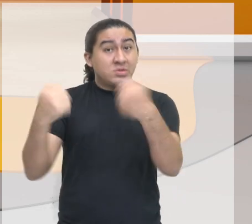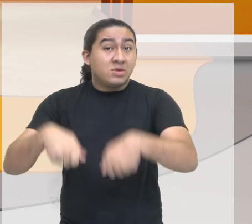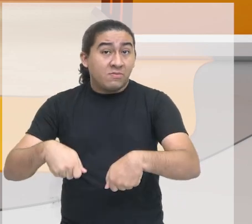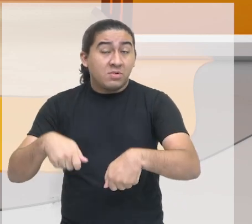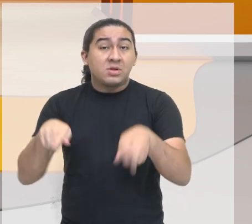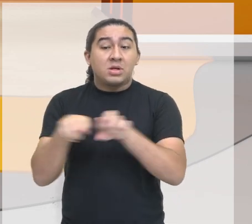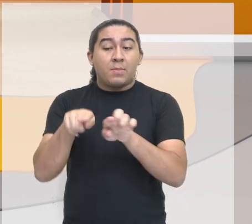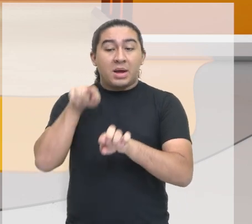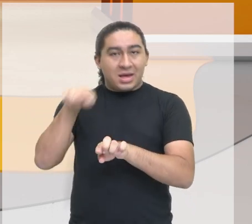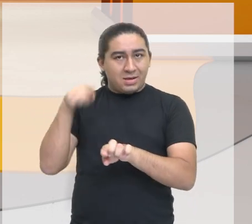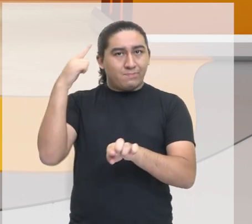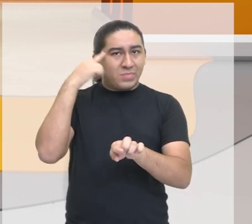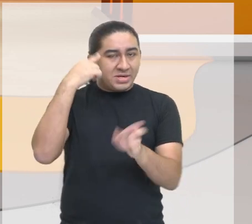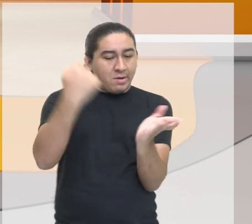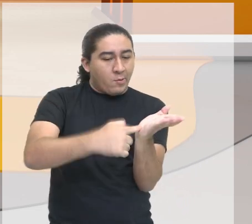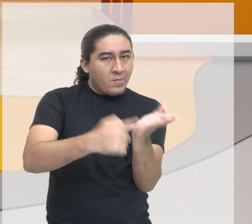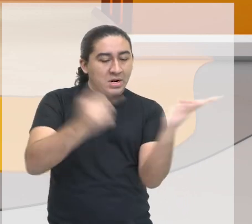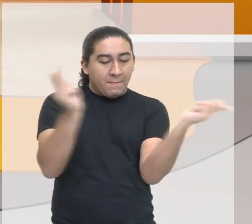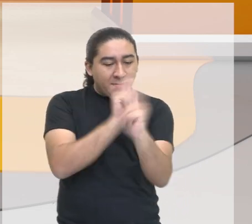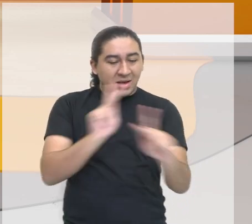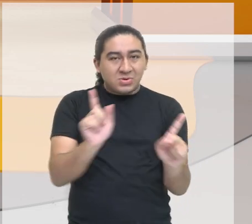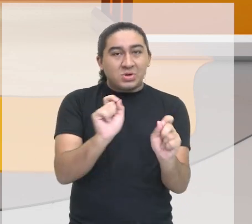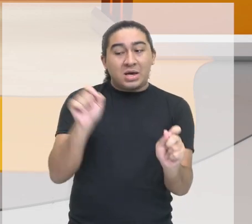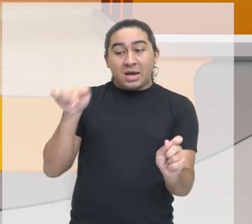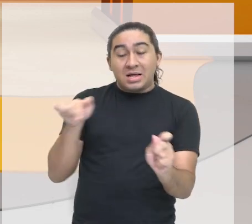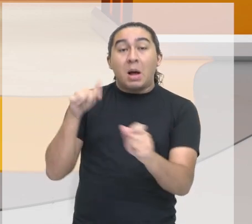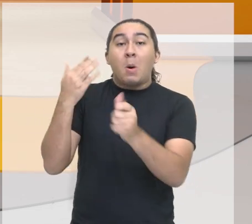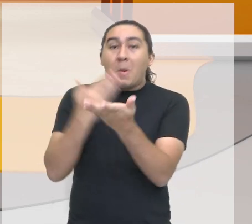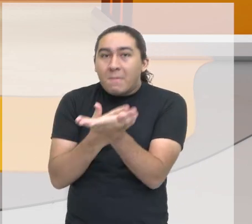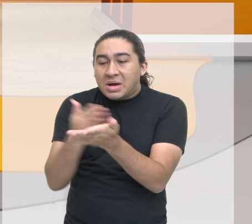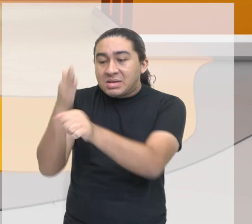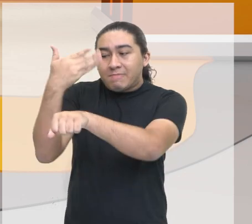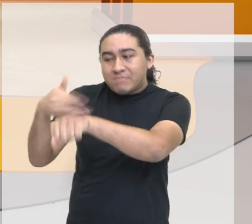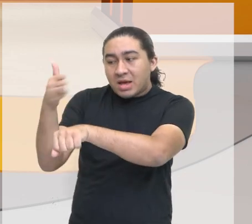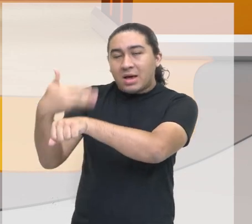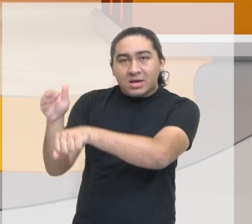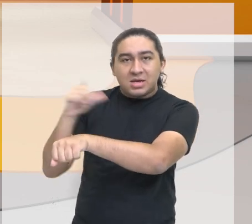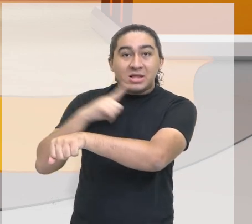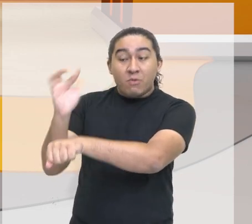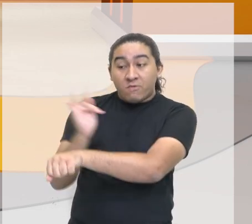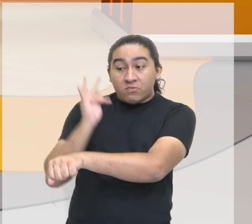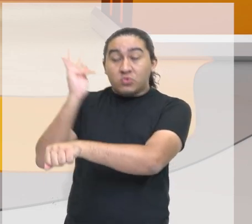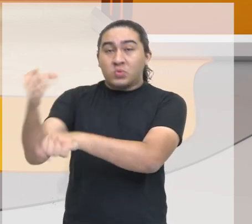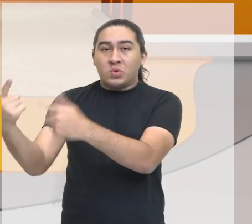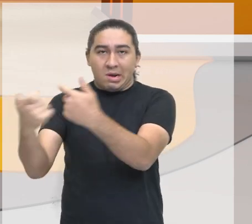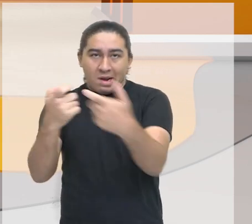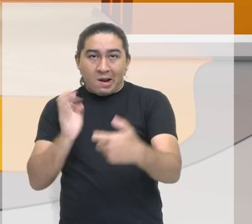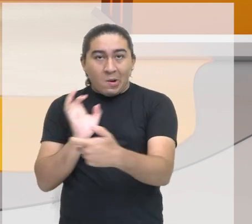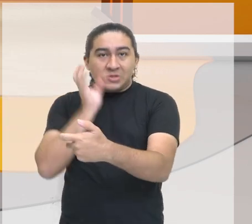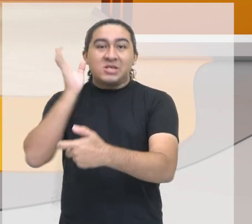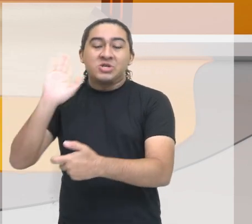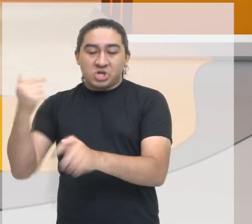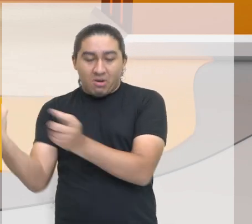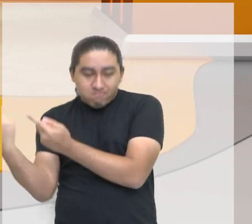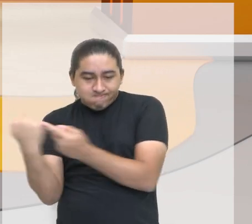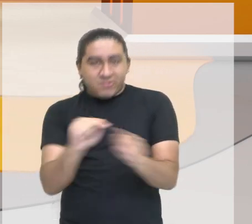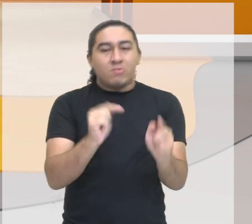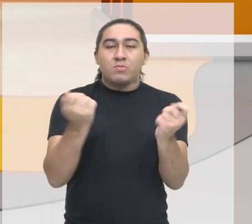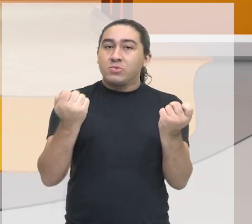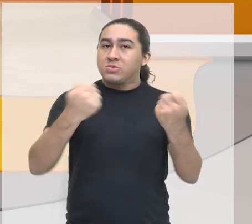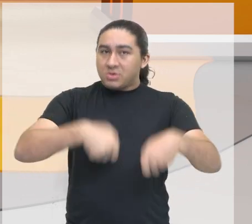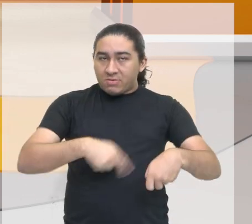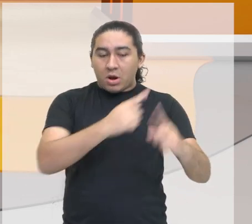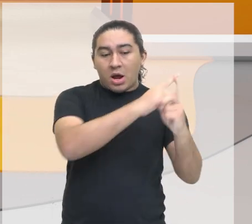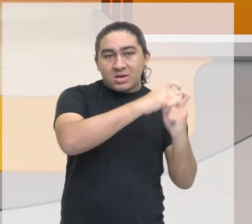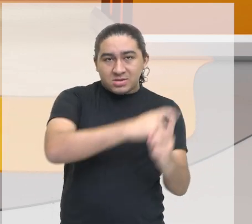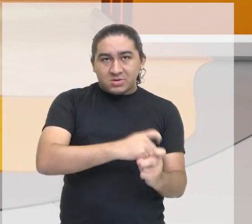ele usou esse pacto de não agressão para preparar o Exército Vermelho para a guerra que, porventura, poderia acontecer contra os